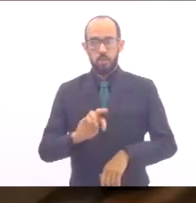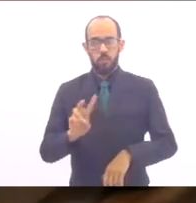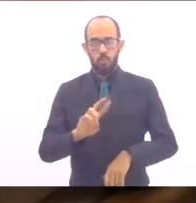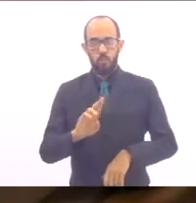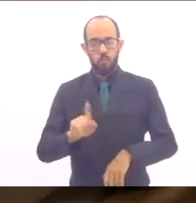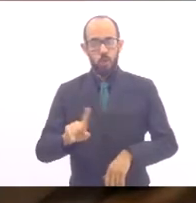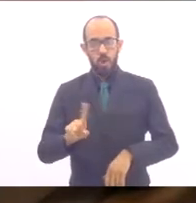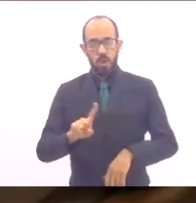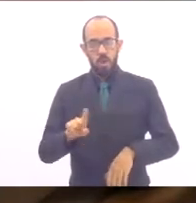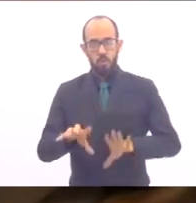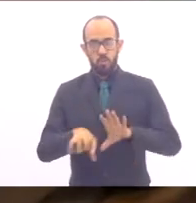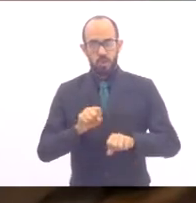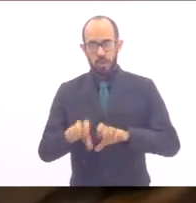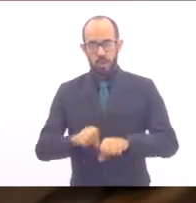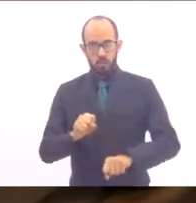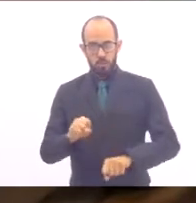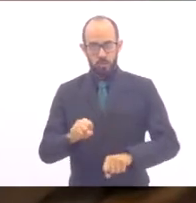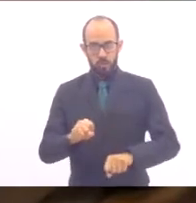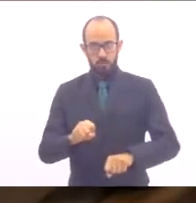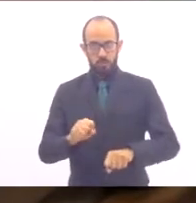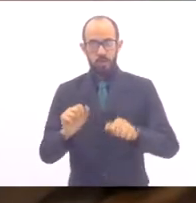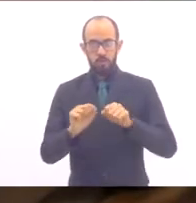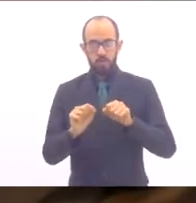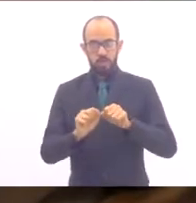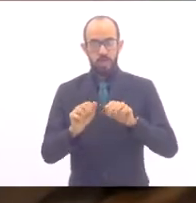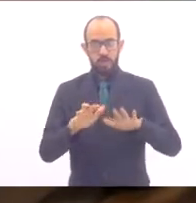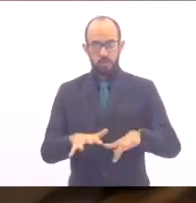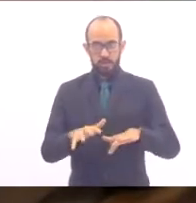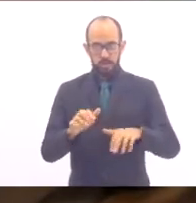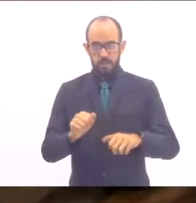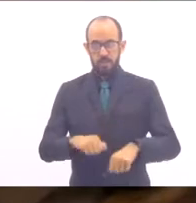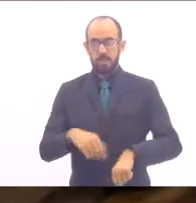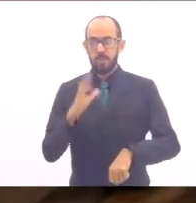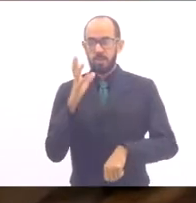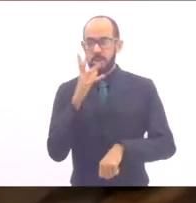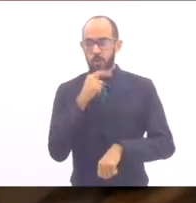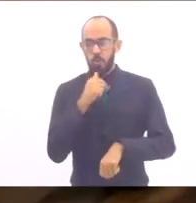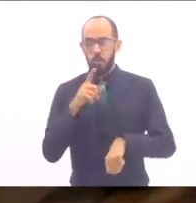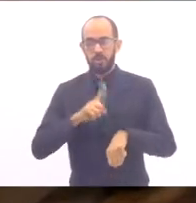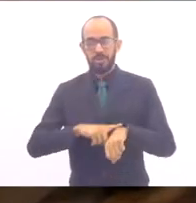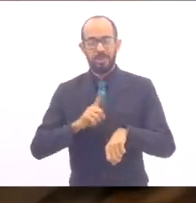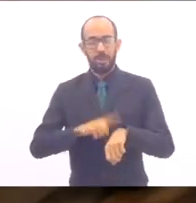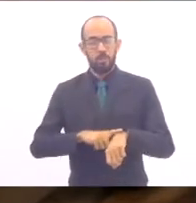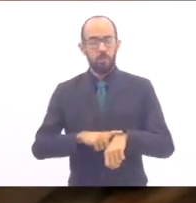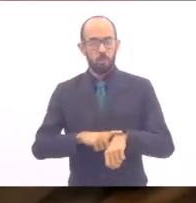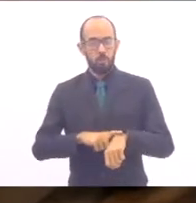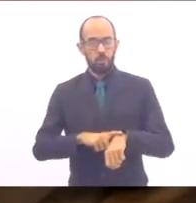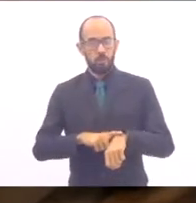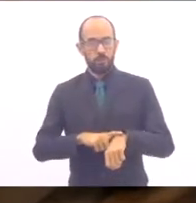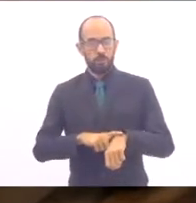para ela ser feita, tomaram-se tempo, pessoa, e tempo é dinheiro.